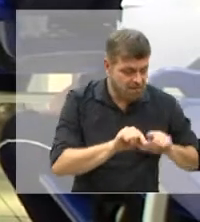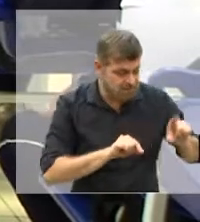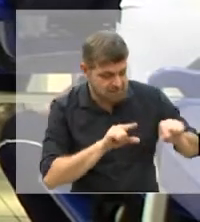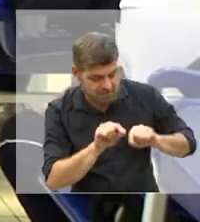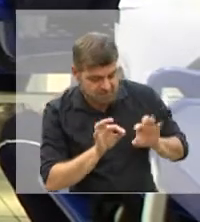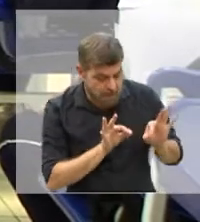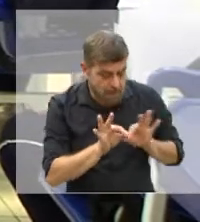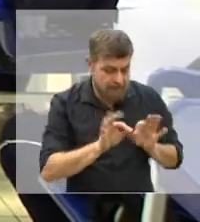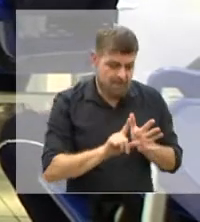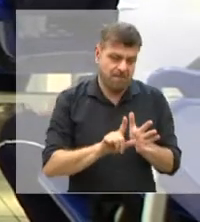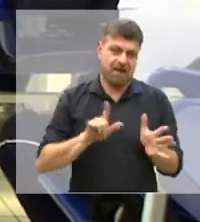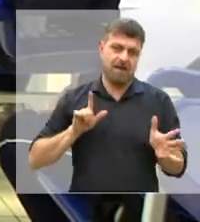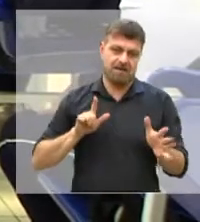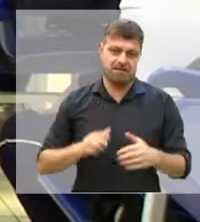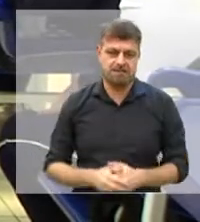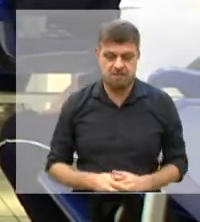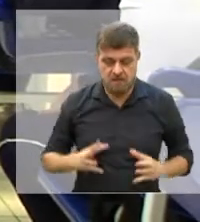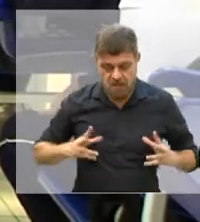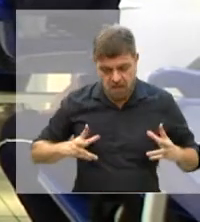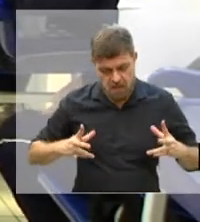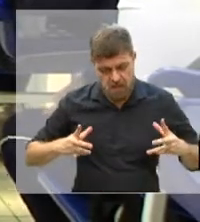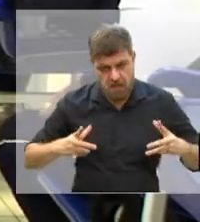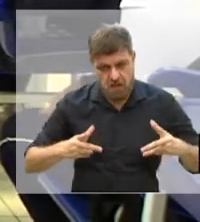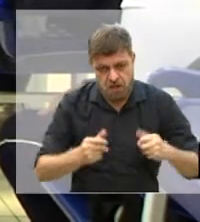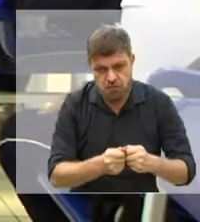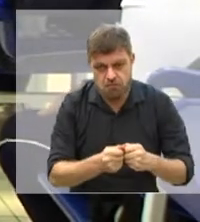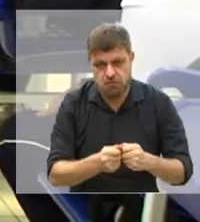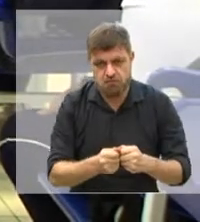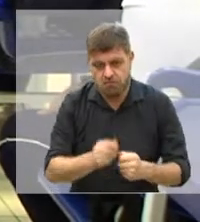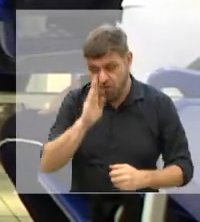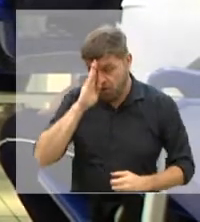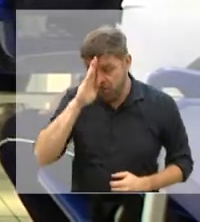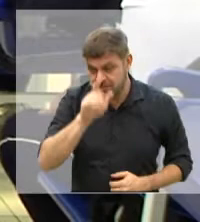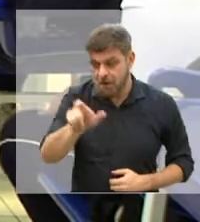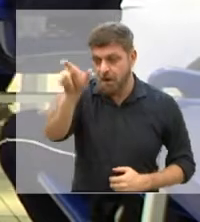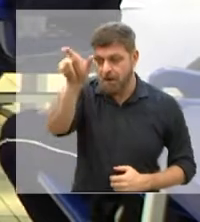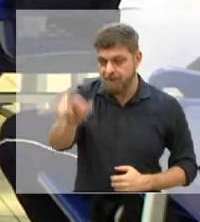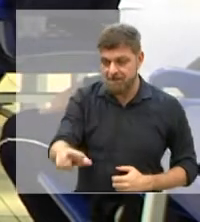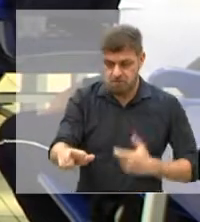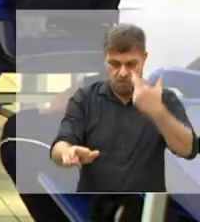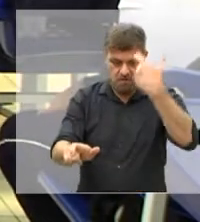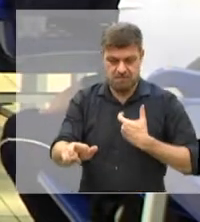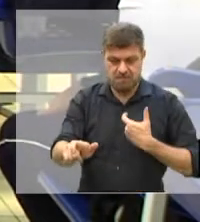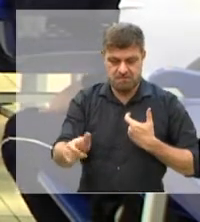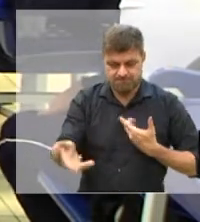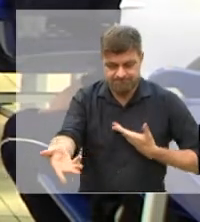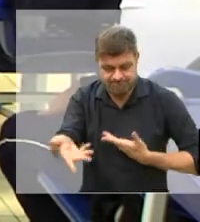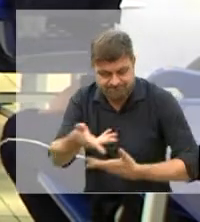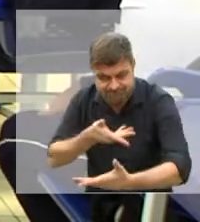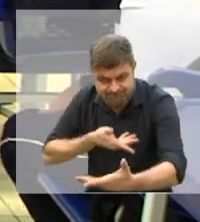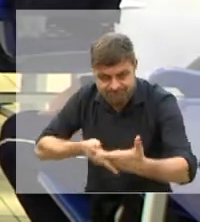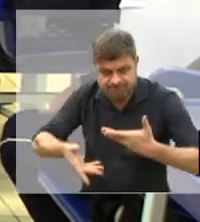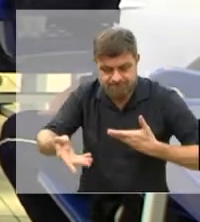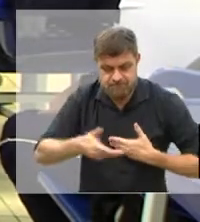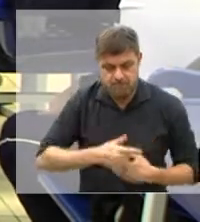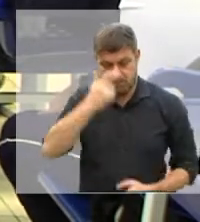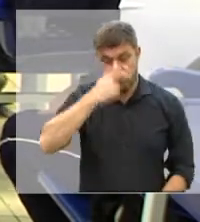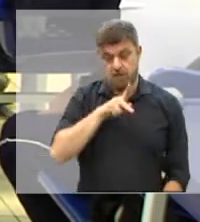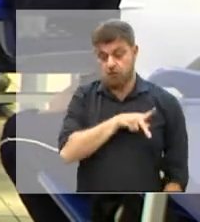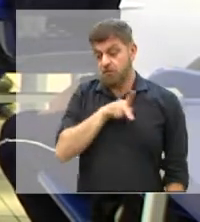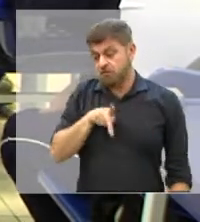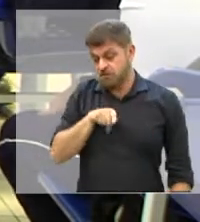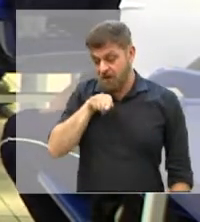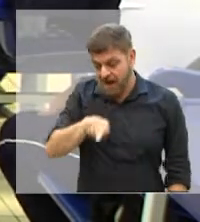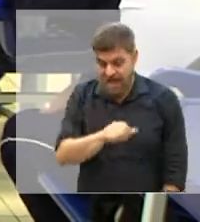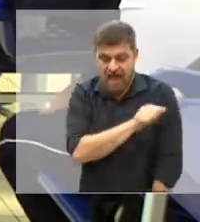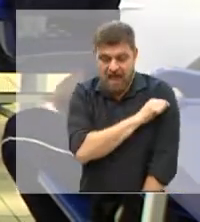né? E tudo isso é permeado pela relação entre pessoas, né? Porque você está trabalhando com o estudante e o professor também, que são pessoas e que